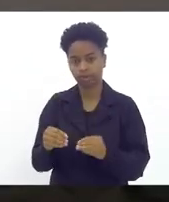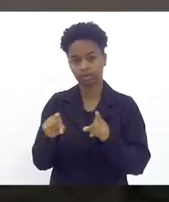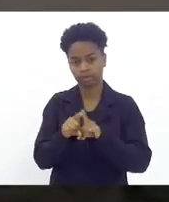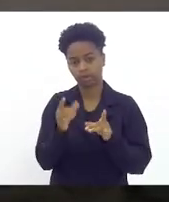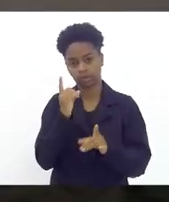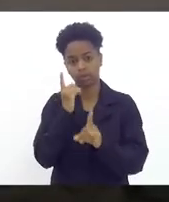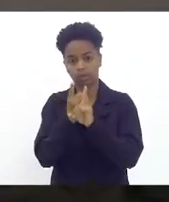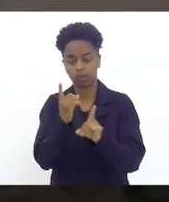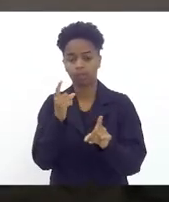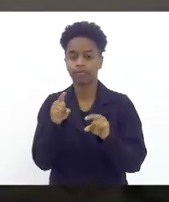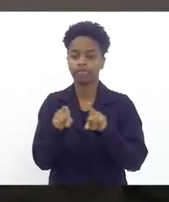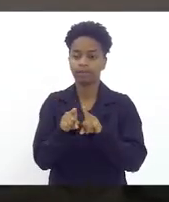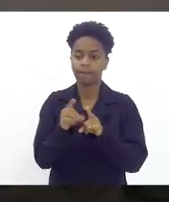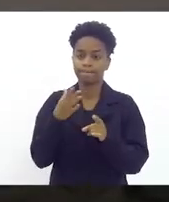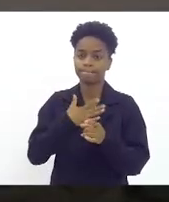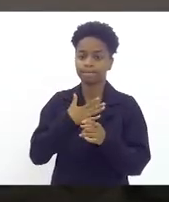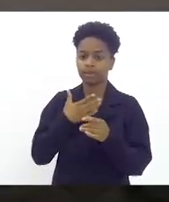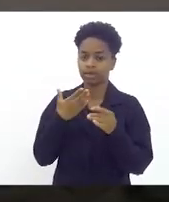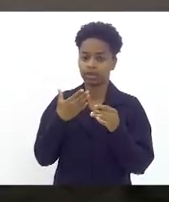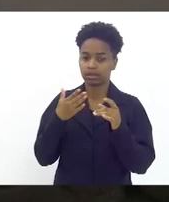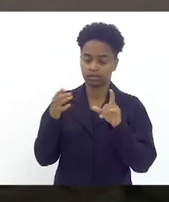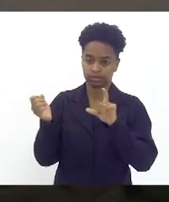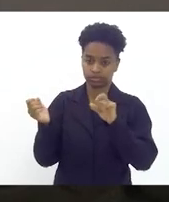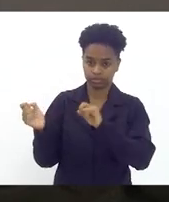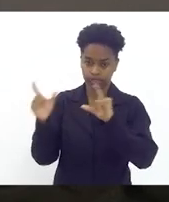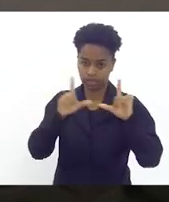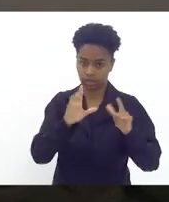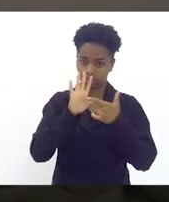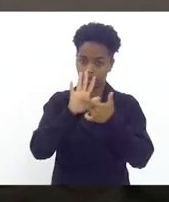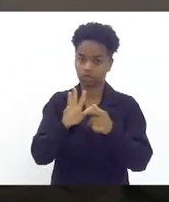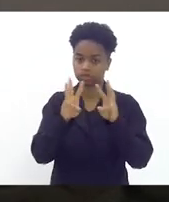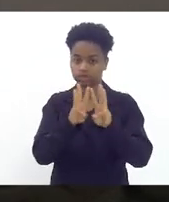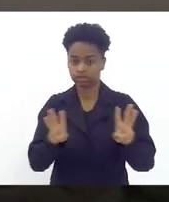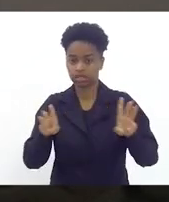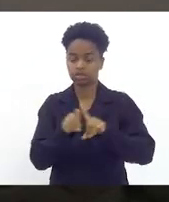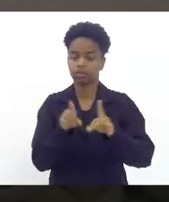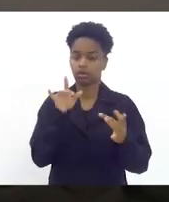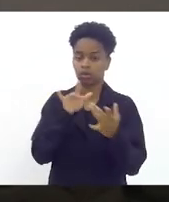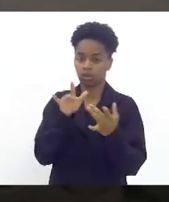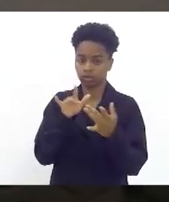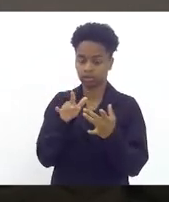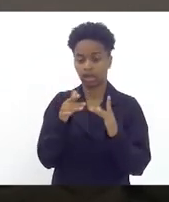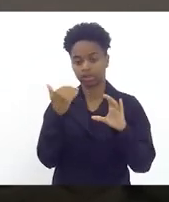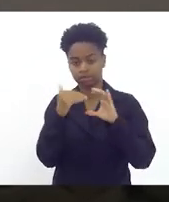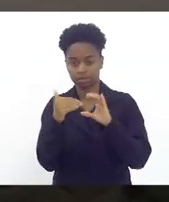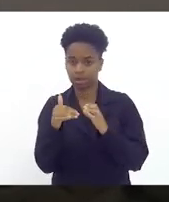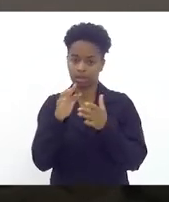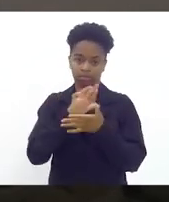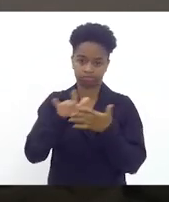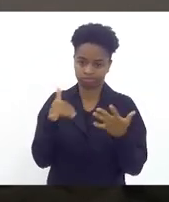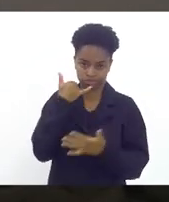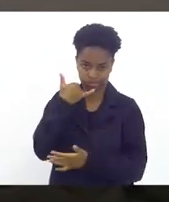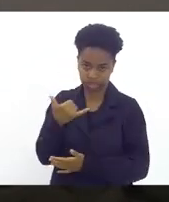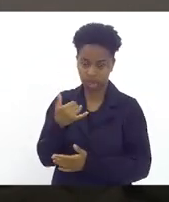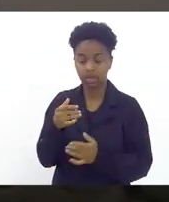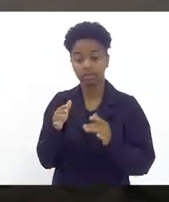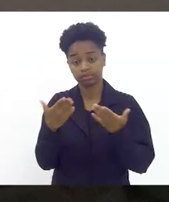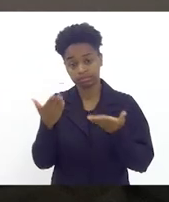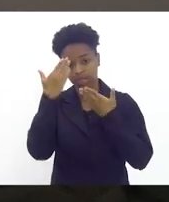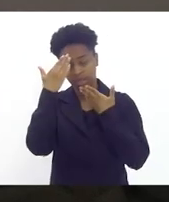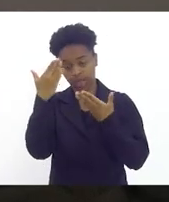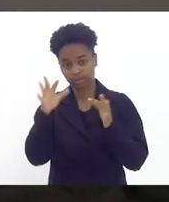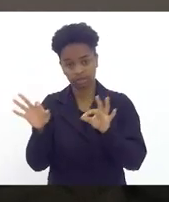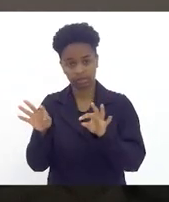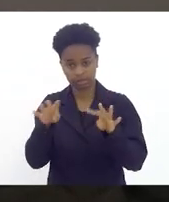coloquei aí na minha apresentação os contatos os sites Então eu queria deixar para vocês esse convite e agradeço